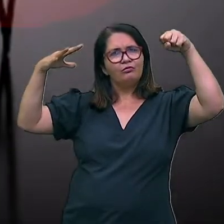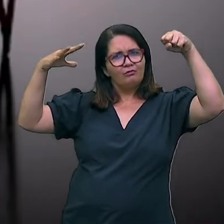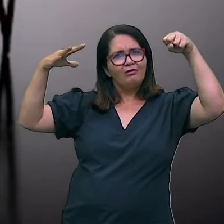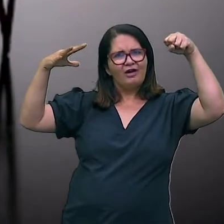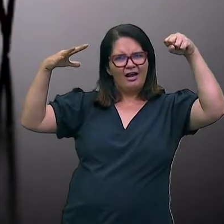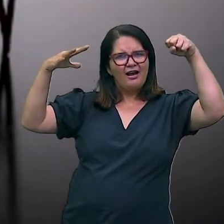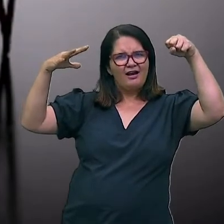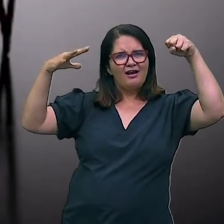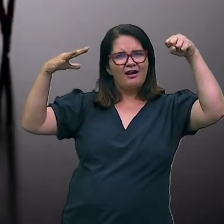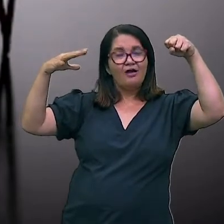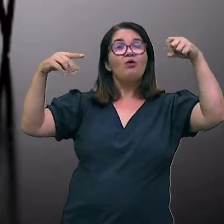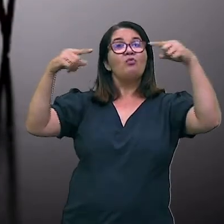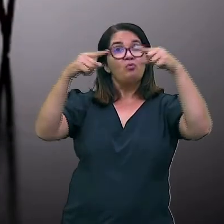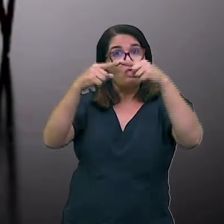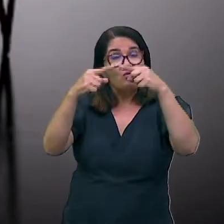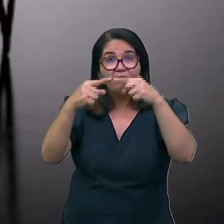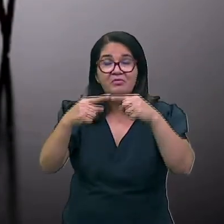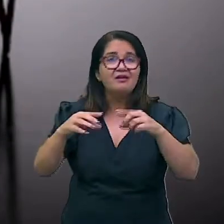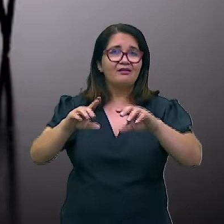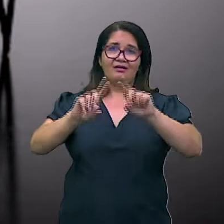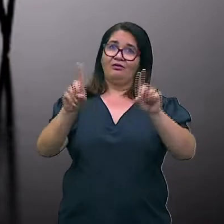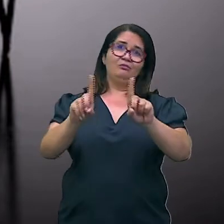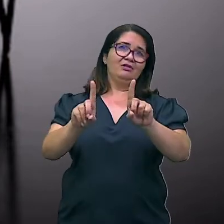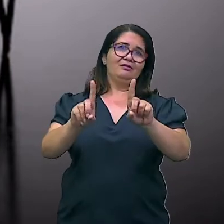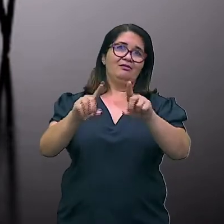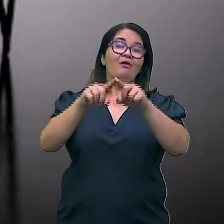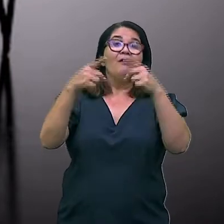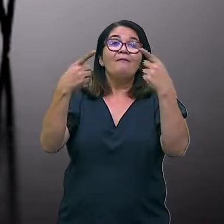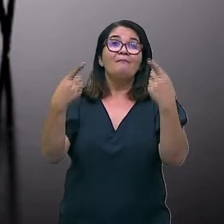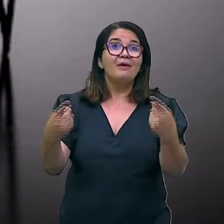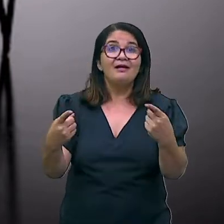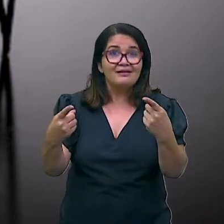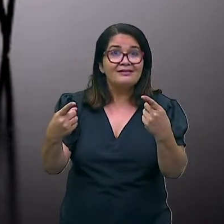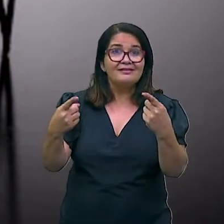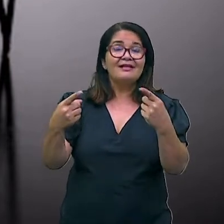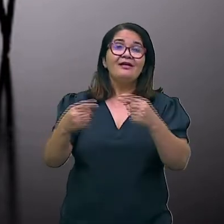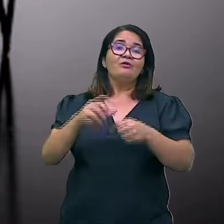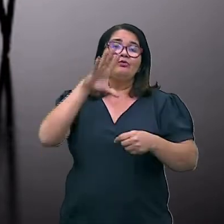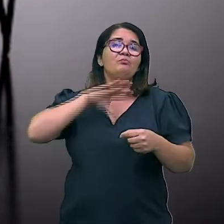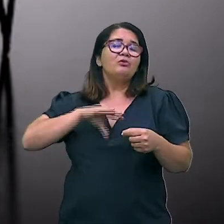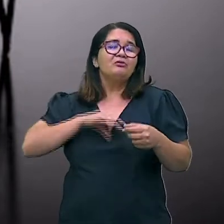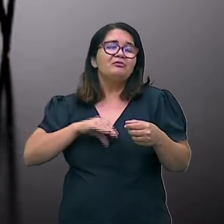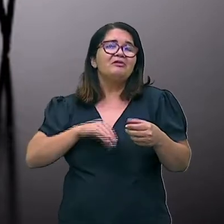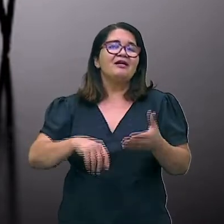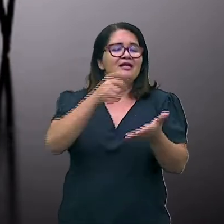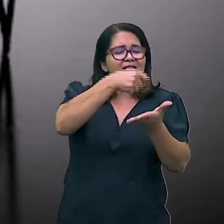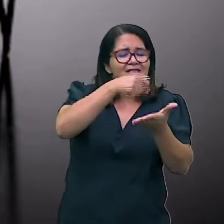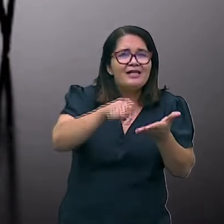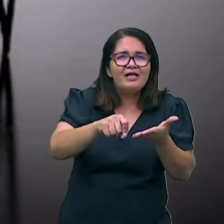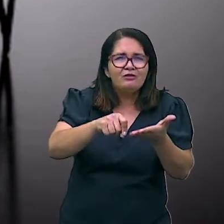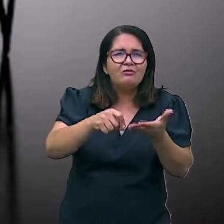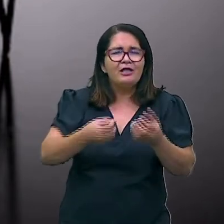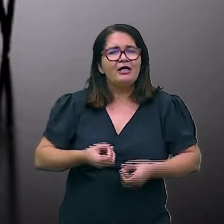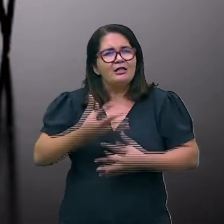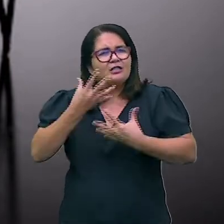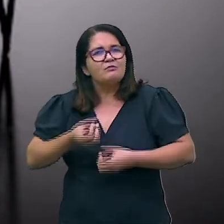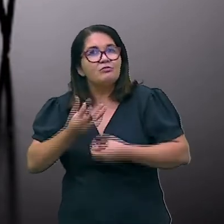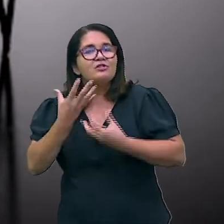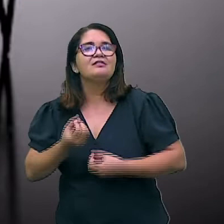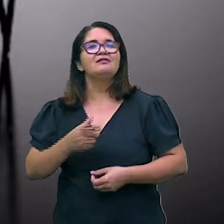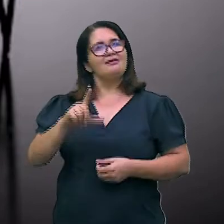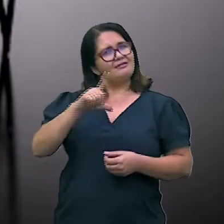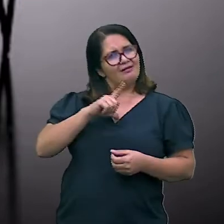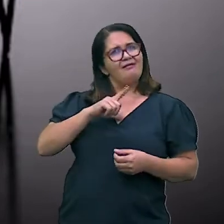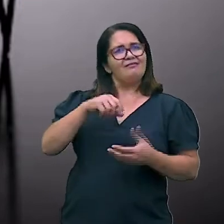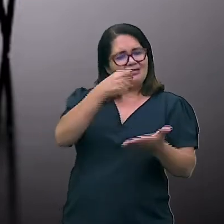o paradoxo? O paradoxo é uma figura de linguagem caracterizada pela expressão de uma ideia